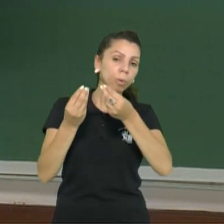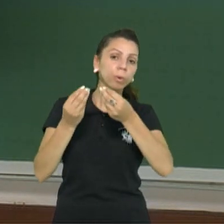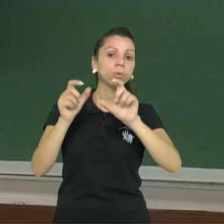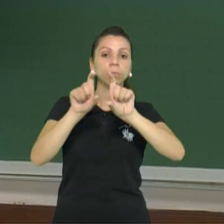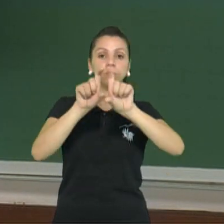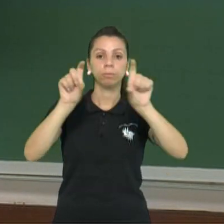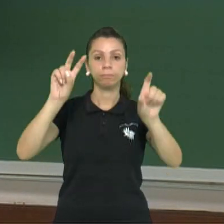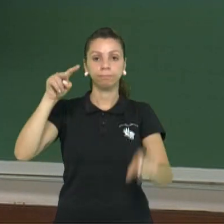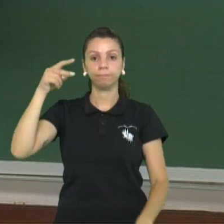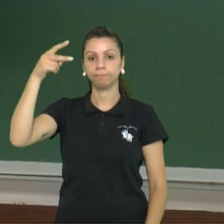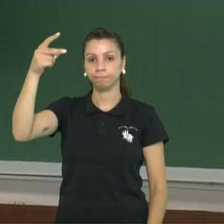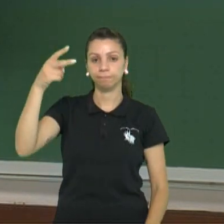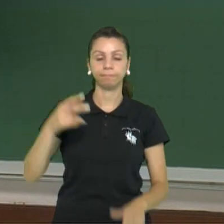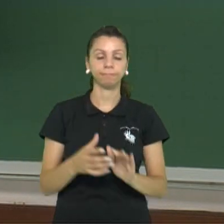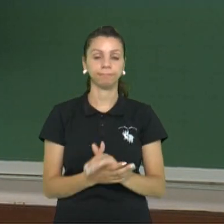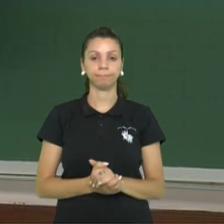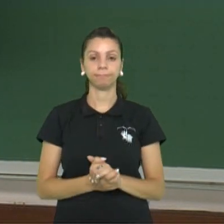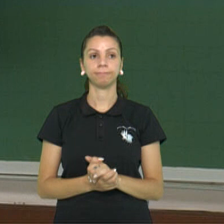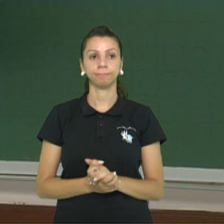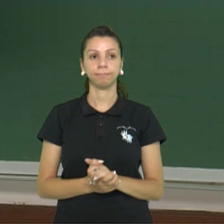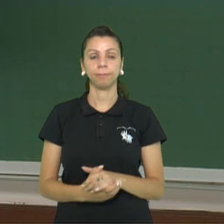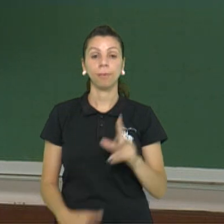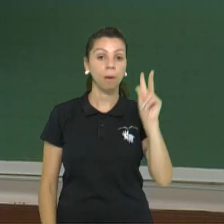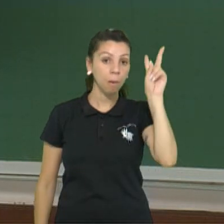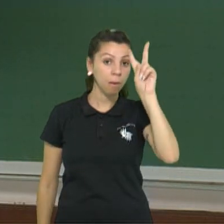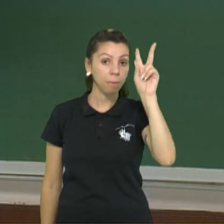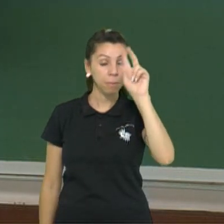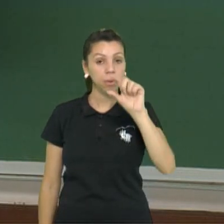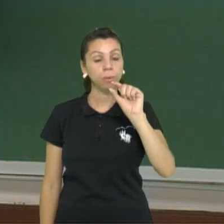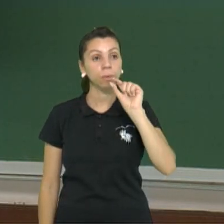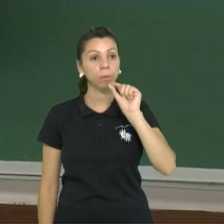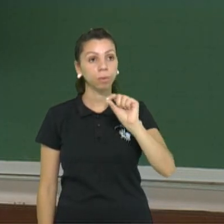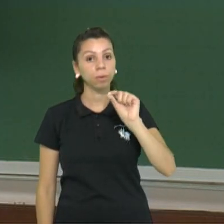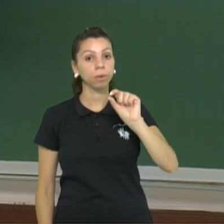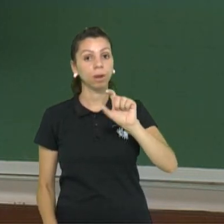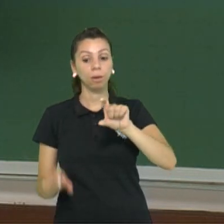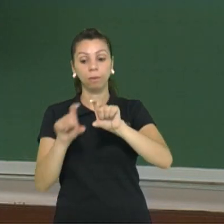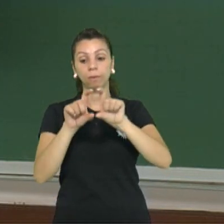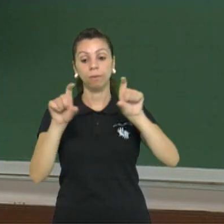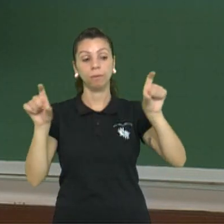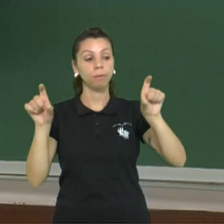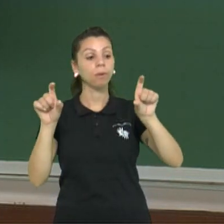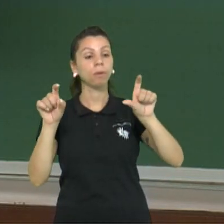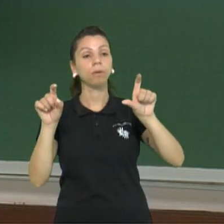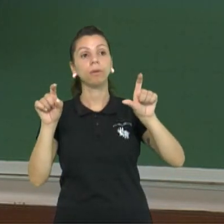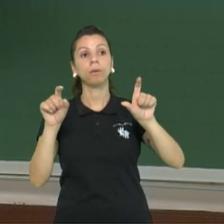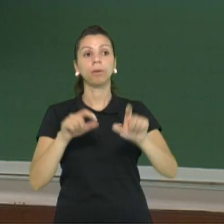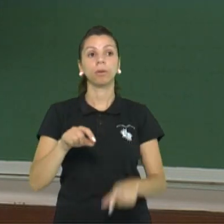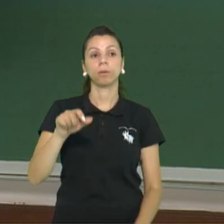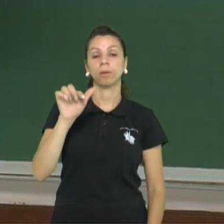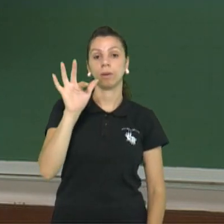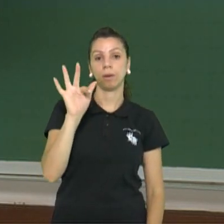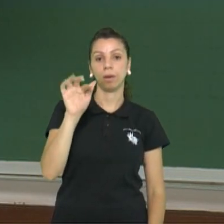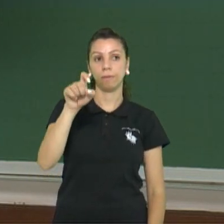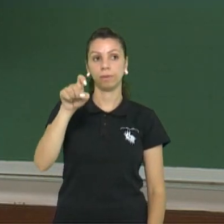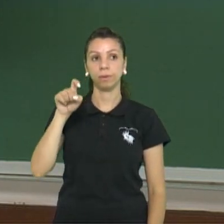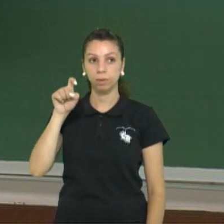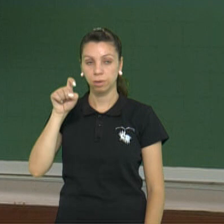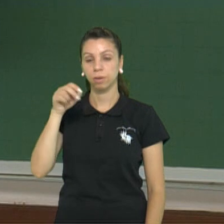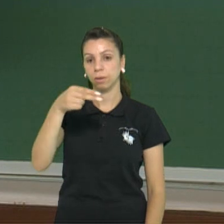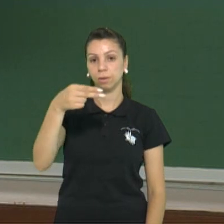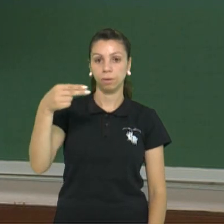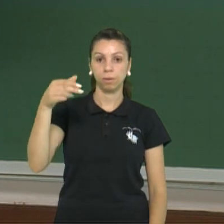quadrática, ok? Lembrando, o formato da nossa função quadrática, né? F de x igual a x² mais bx